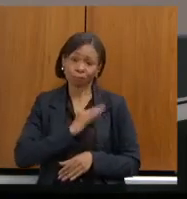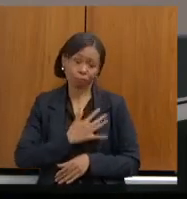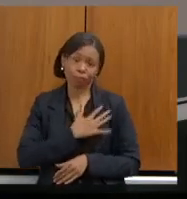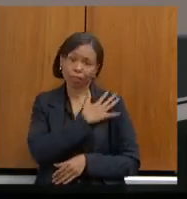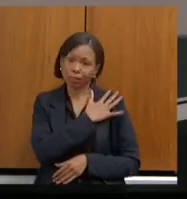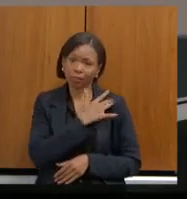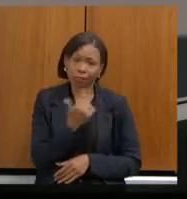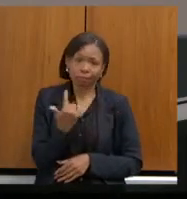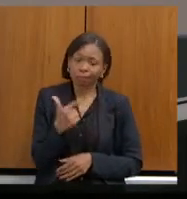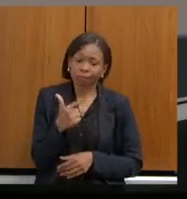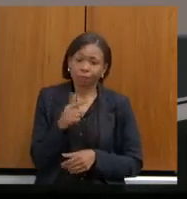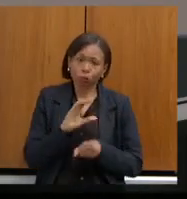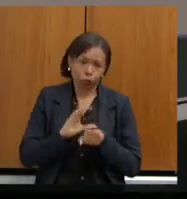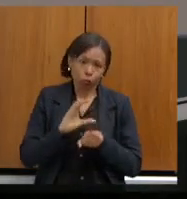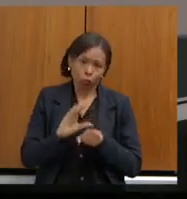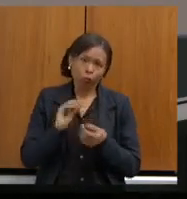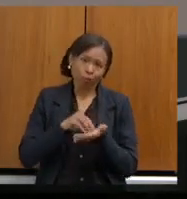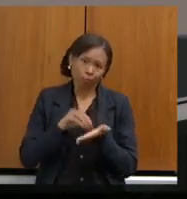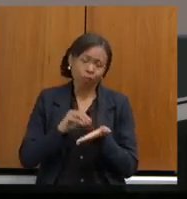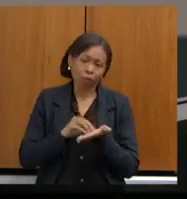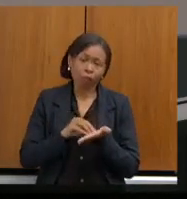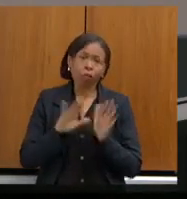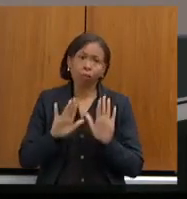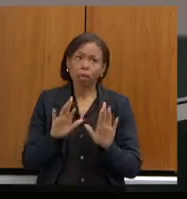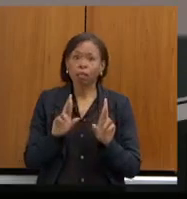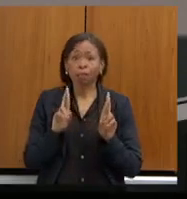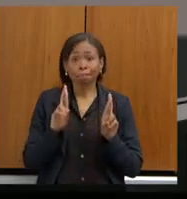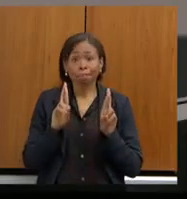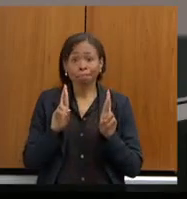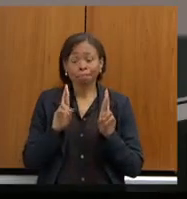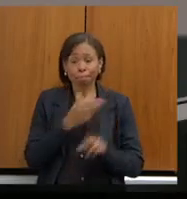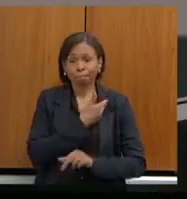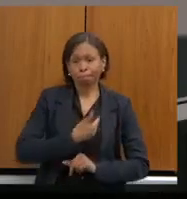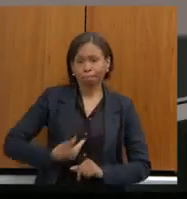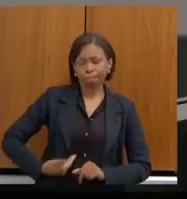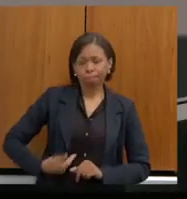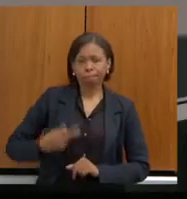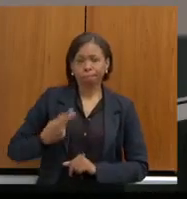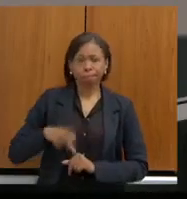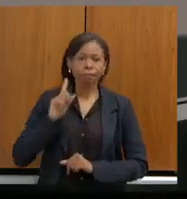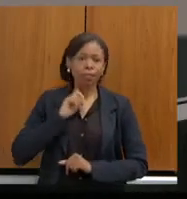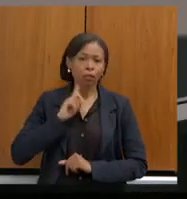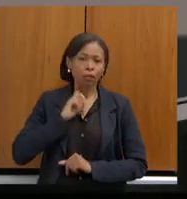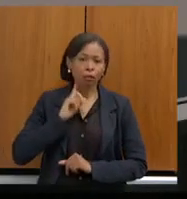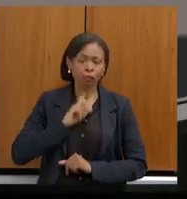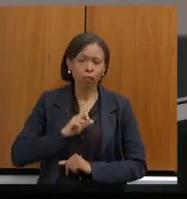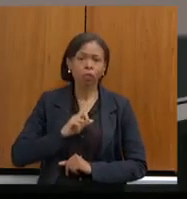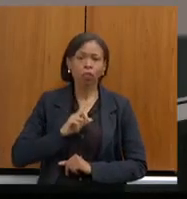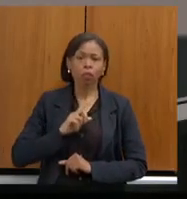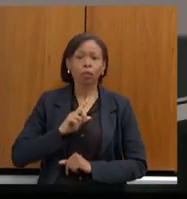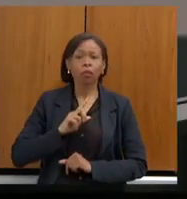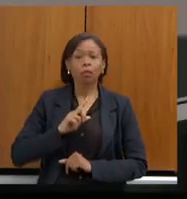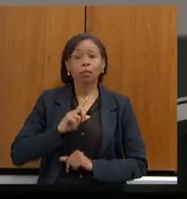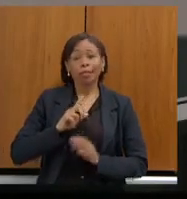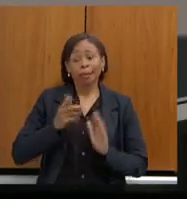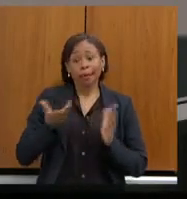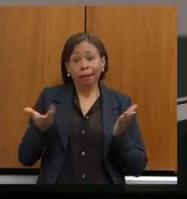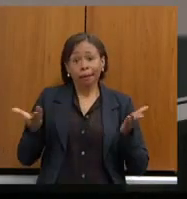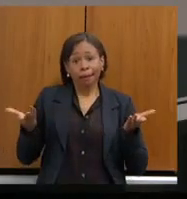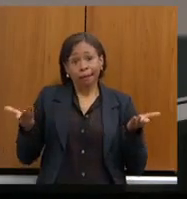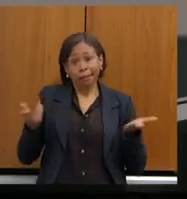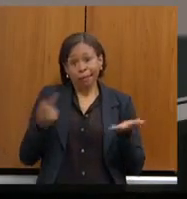e é Esperamos que o governo de minas que depois de um estado completamente